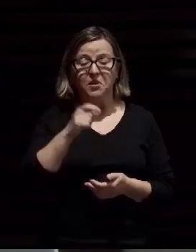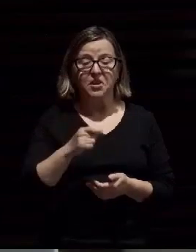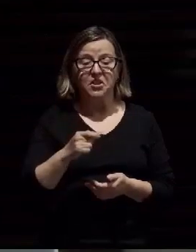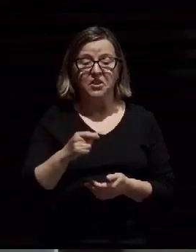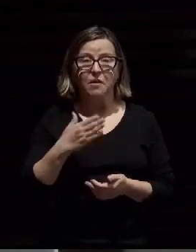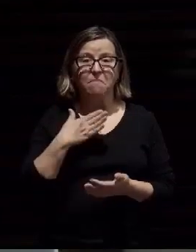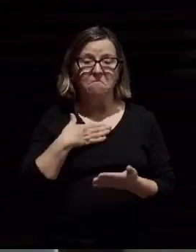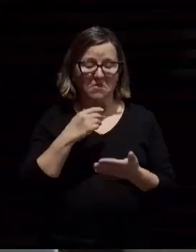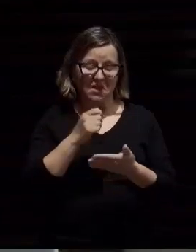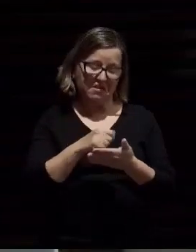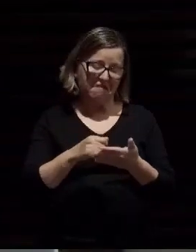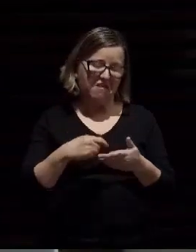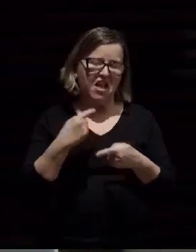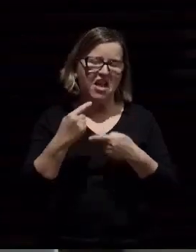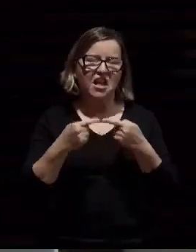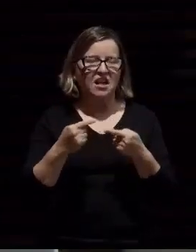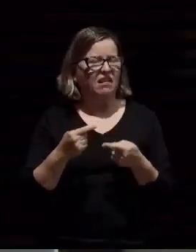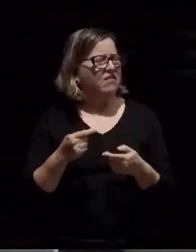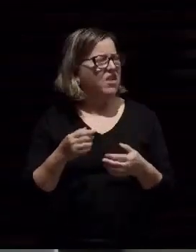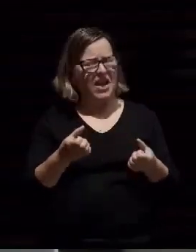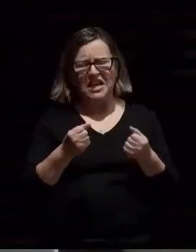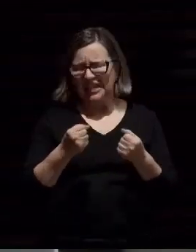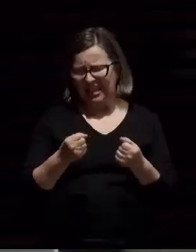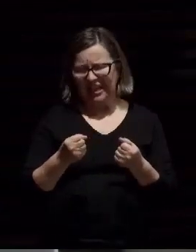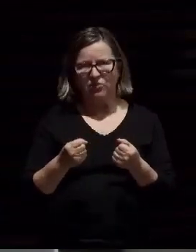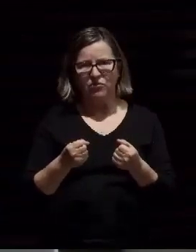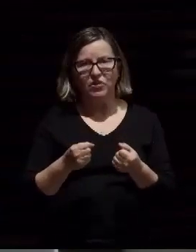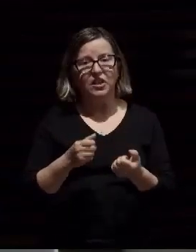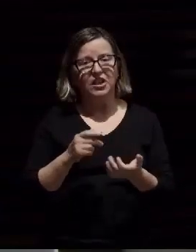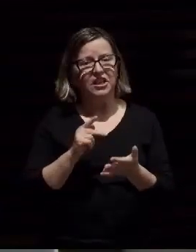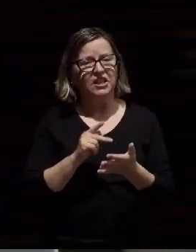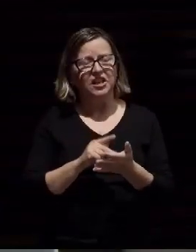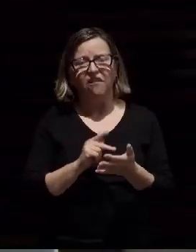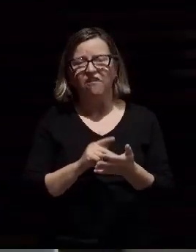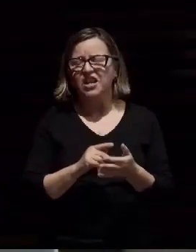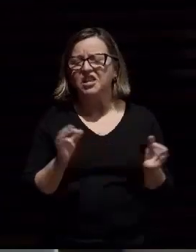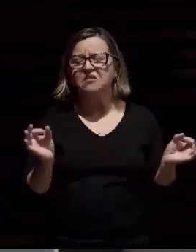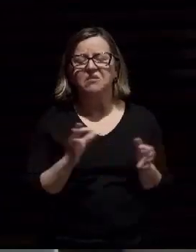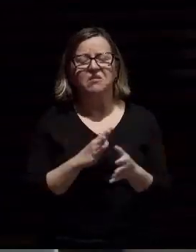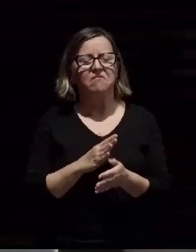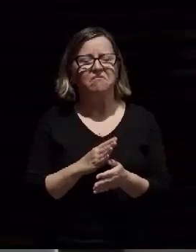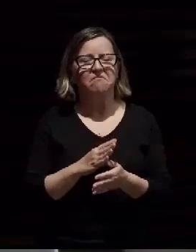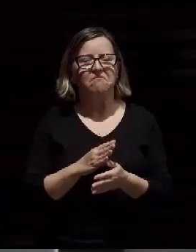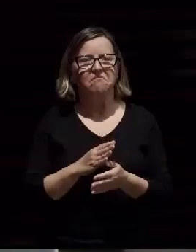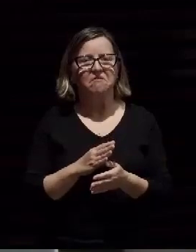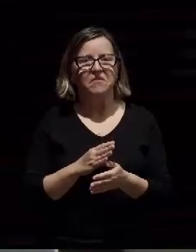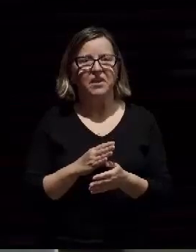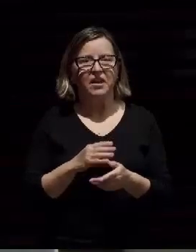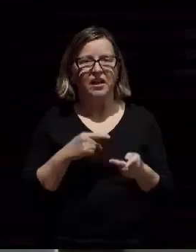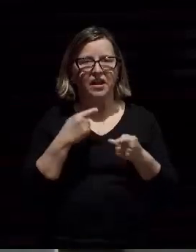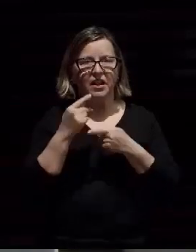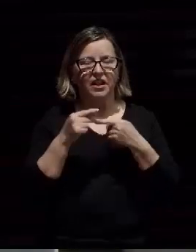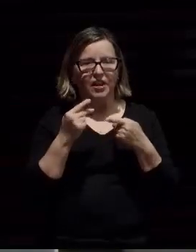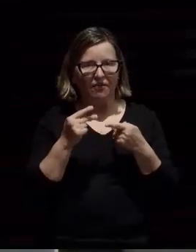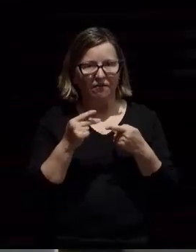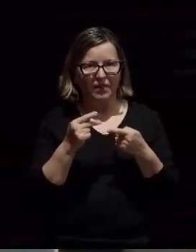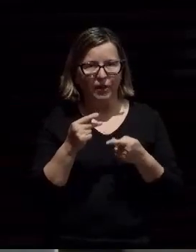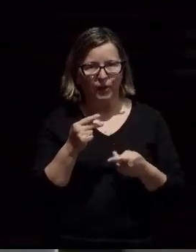a verdade seja absoluta, e deu exemplos dos cegos descrevendo o